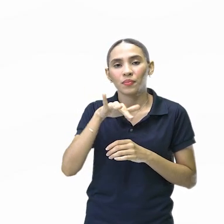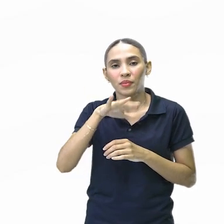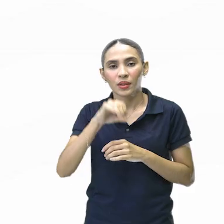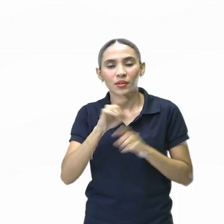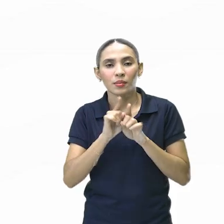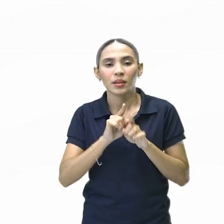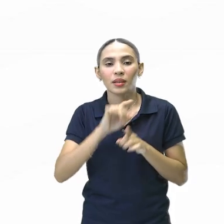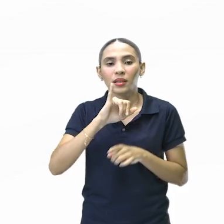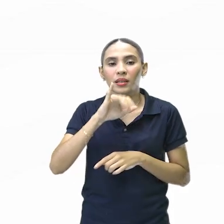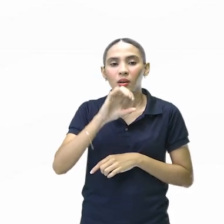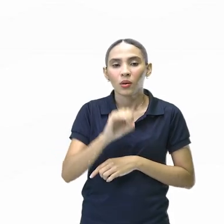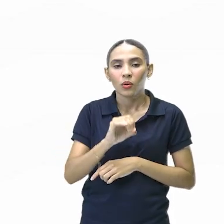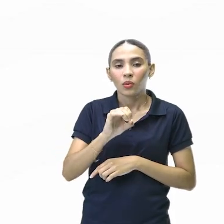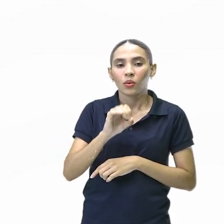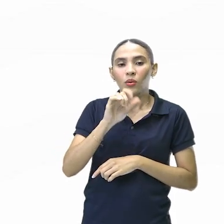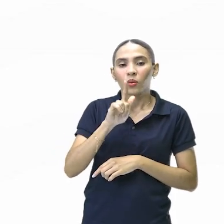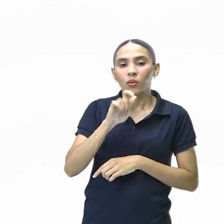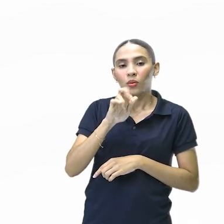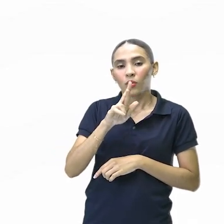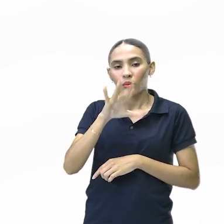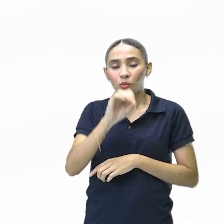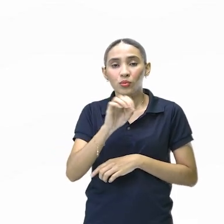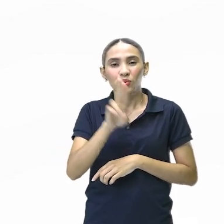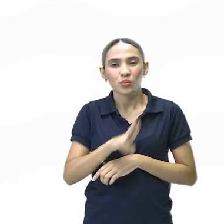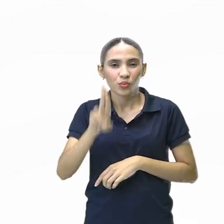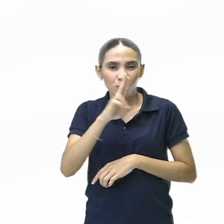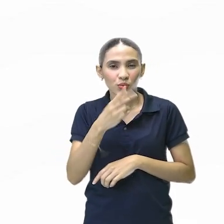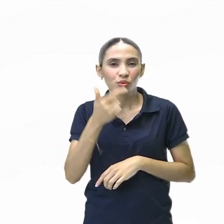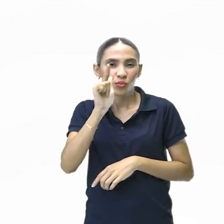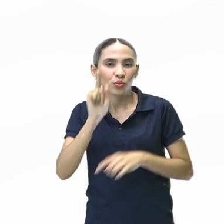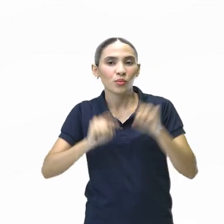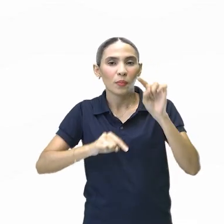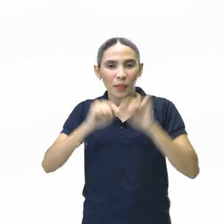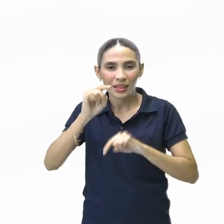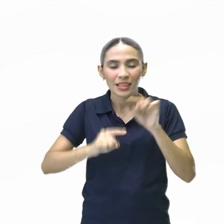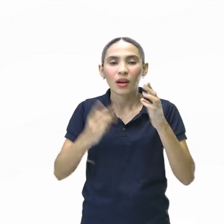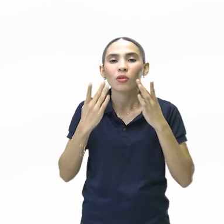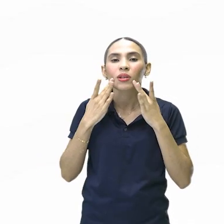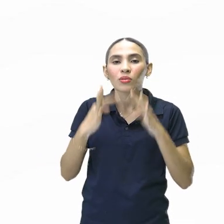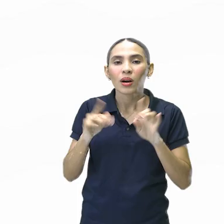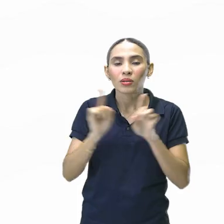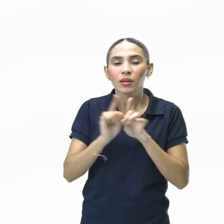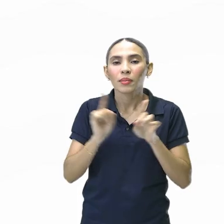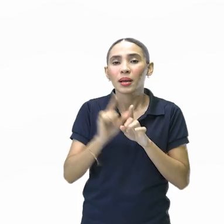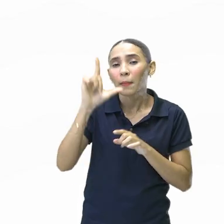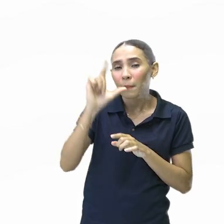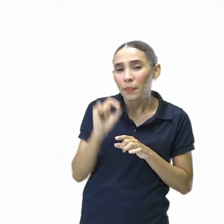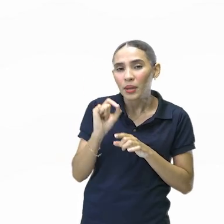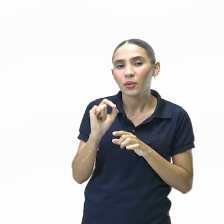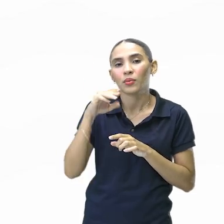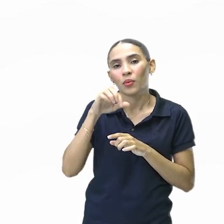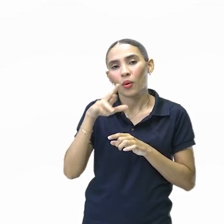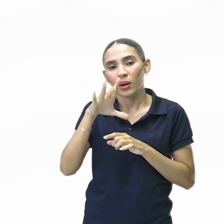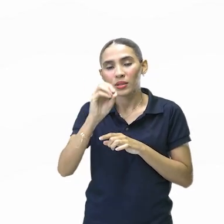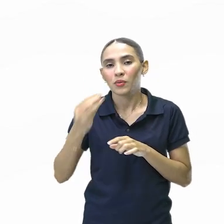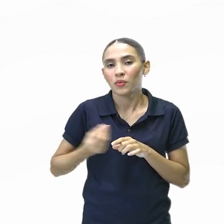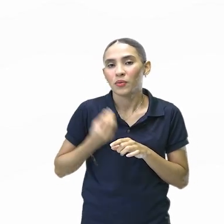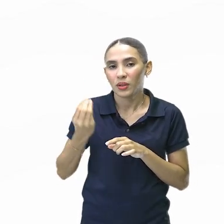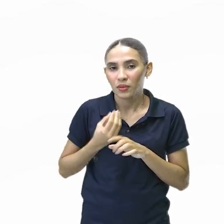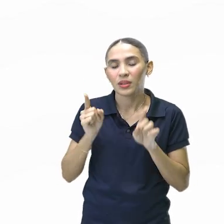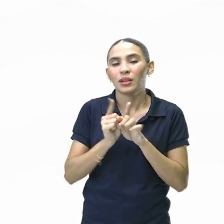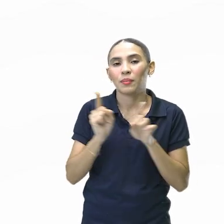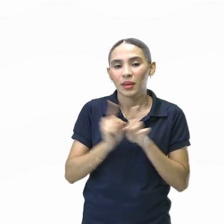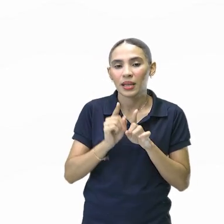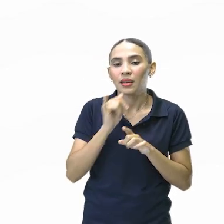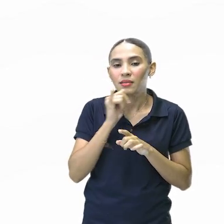iogurtes. Né? O uso, por exemplo, de um outro recurso natural, né, de micro-organismos vivos, que é chamado